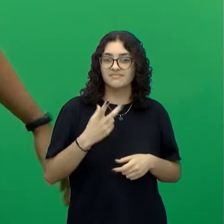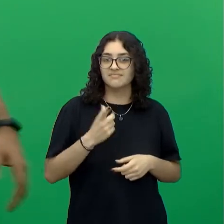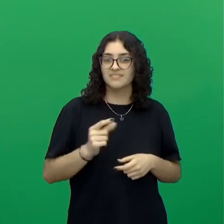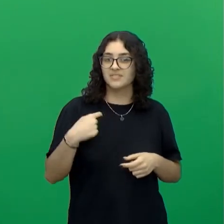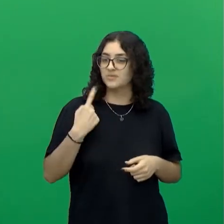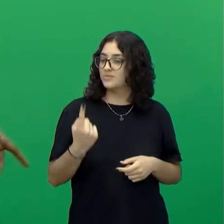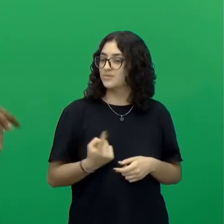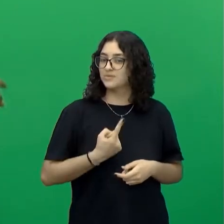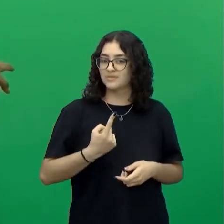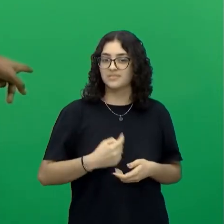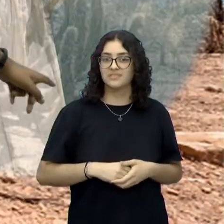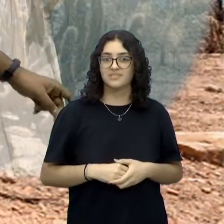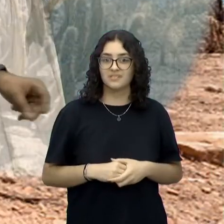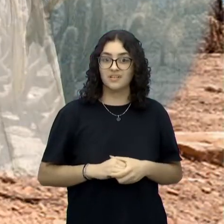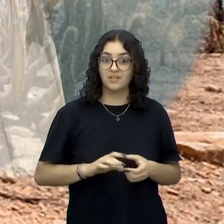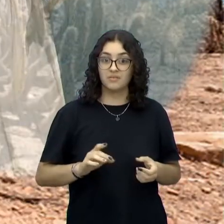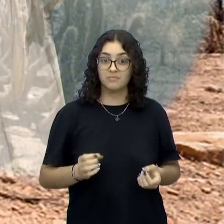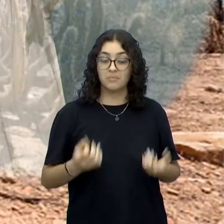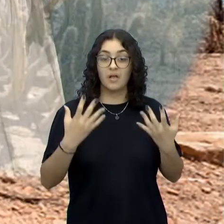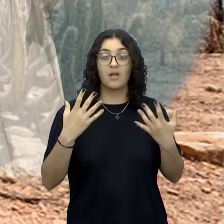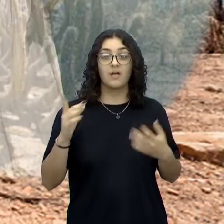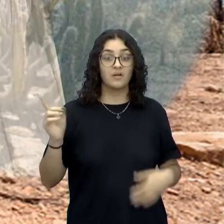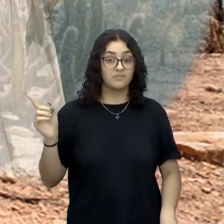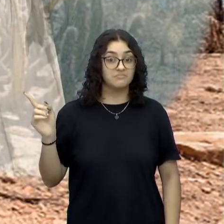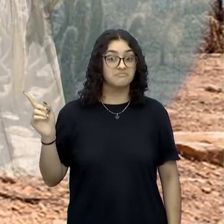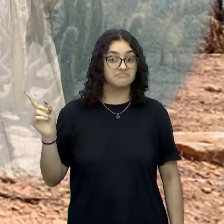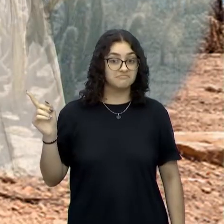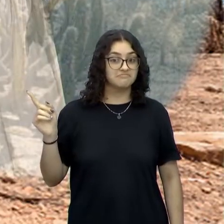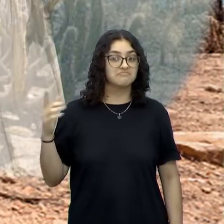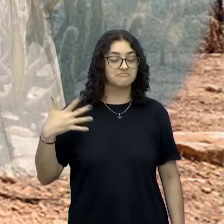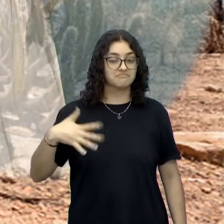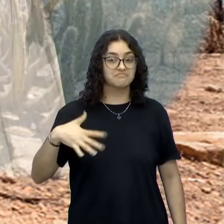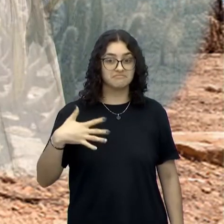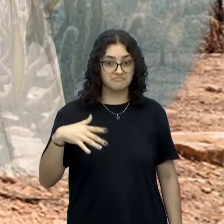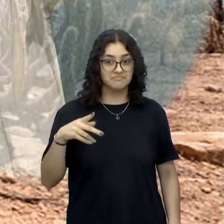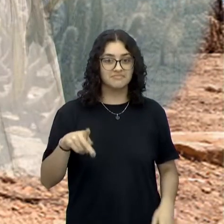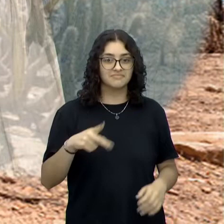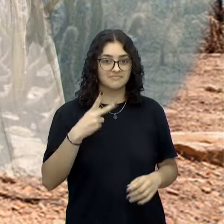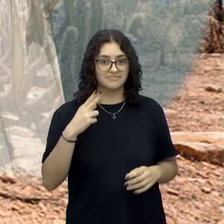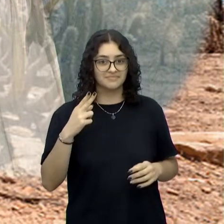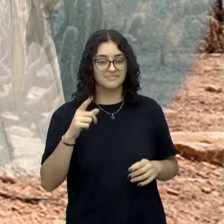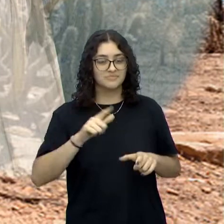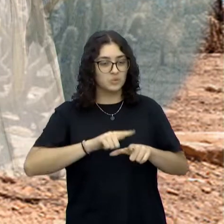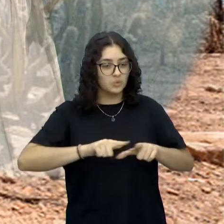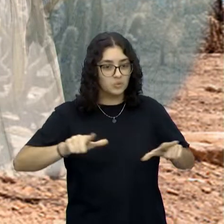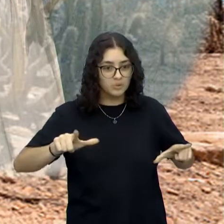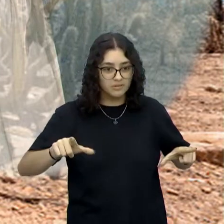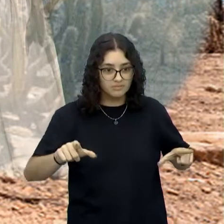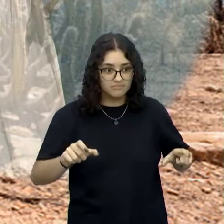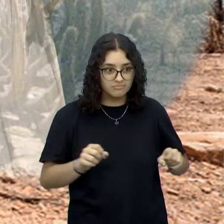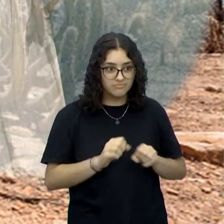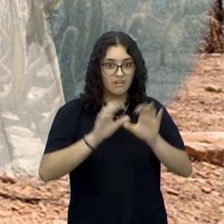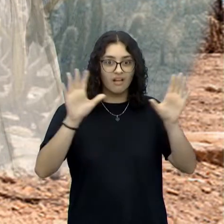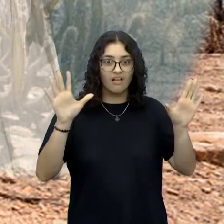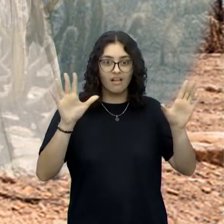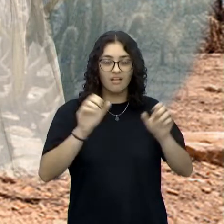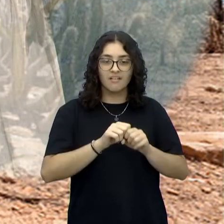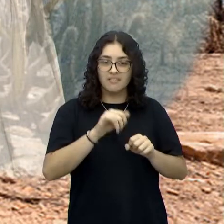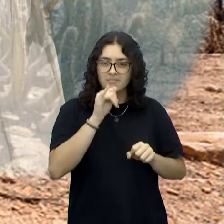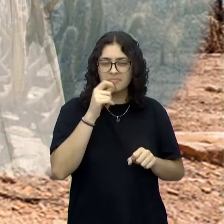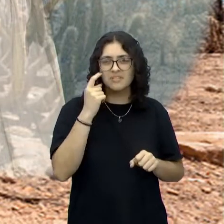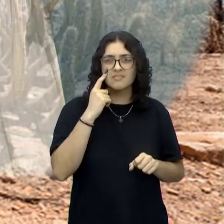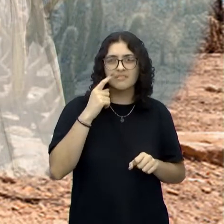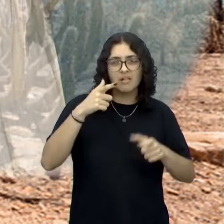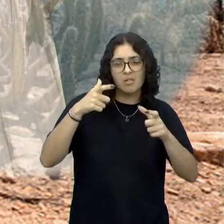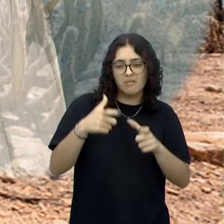sozinho aqui. Mas de repente volta. Olha lá, ó. É assim, ó, o deserto vai e volta. Que coisa boa seria isso, né? Se você está num lugar e de repente